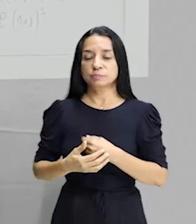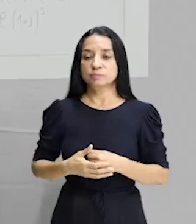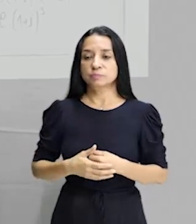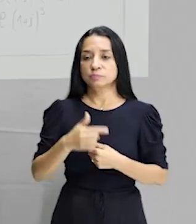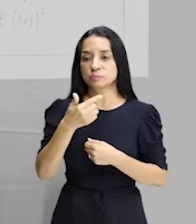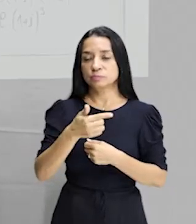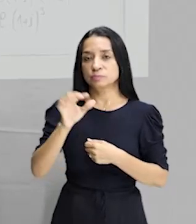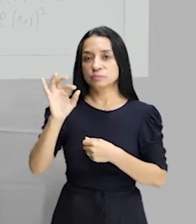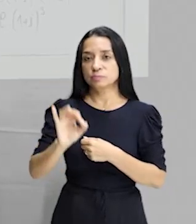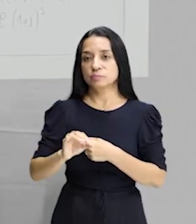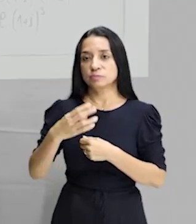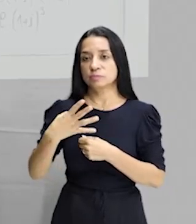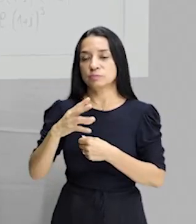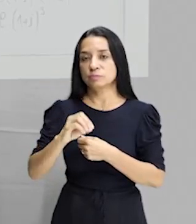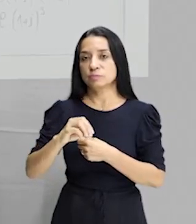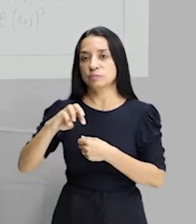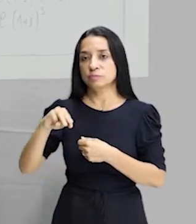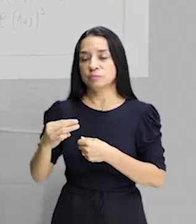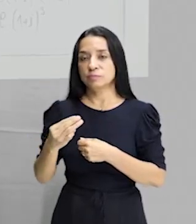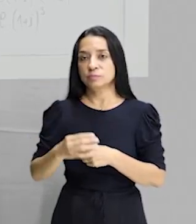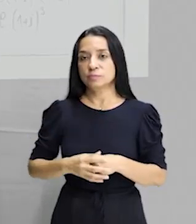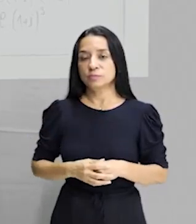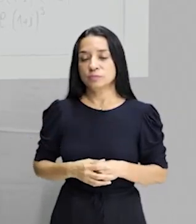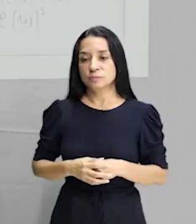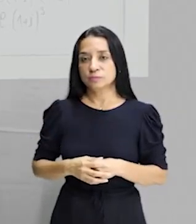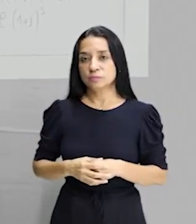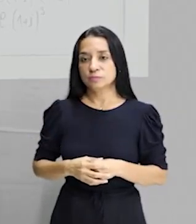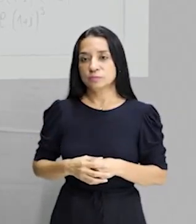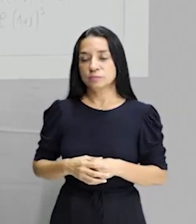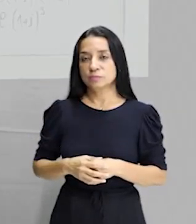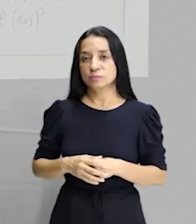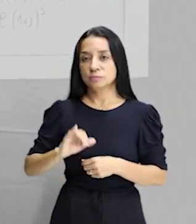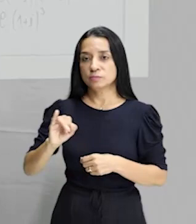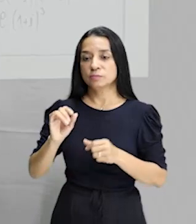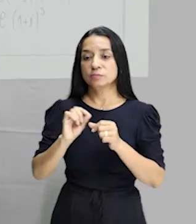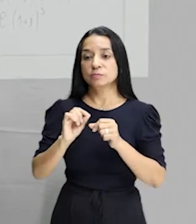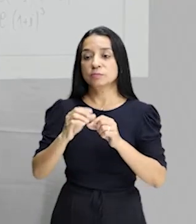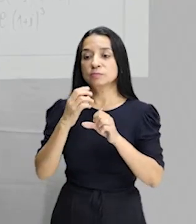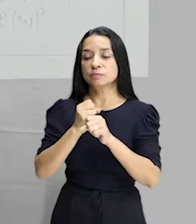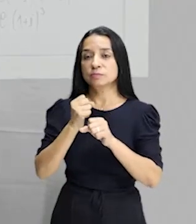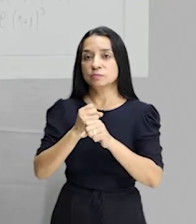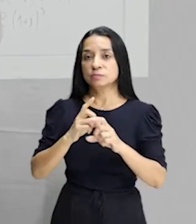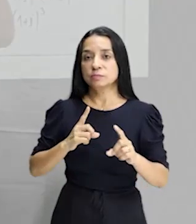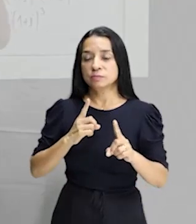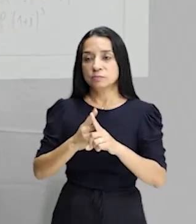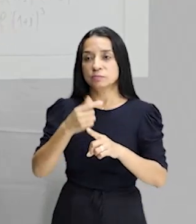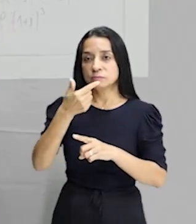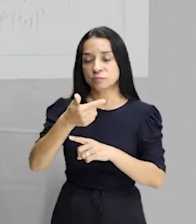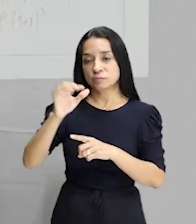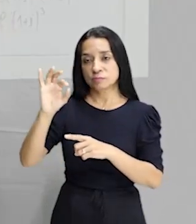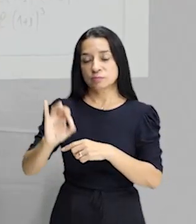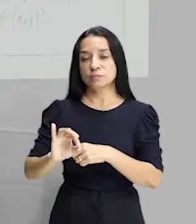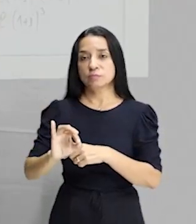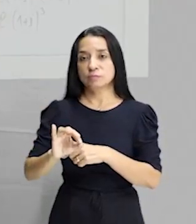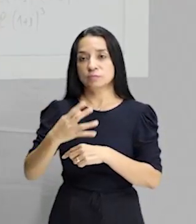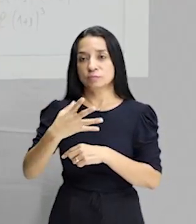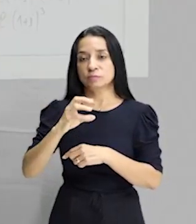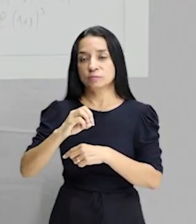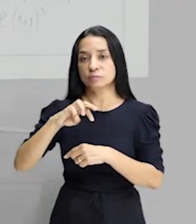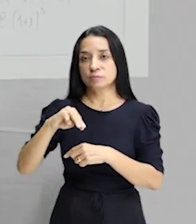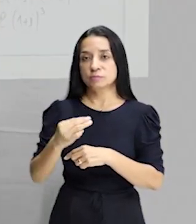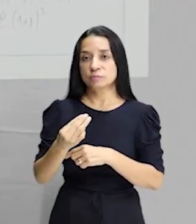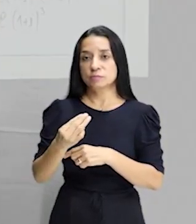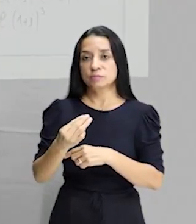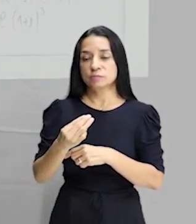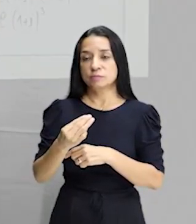dois por cento de 40 mil se você fizer essa conta que você vai encontrar que dois por cento de 40